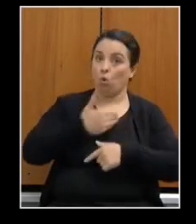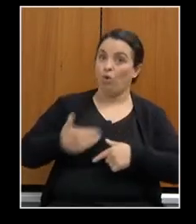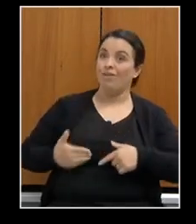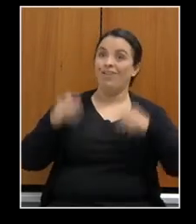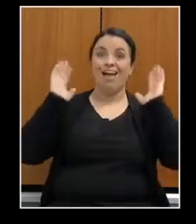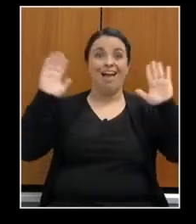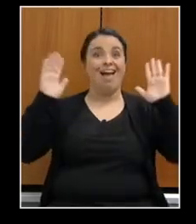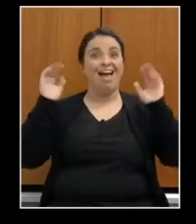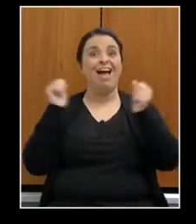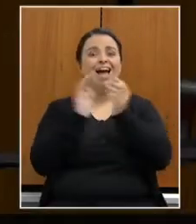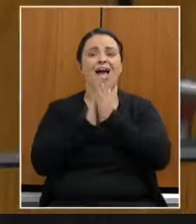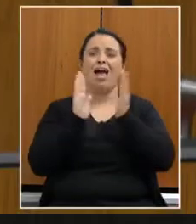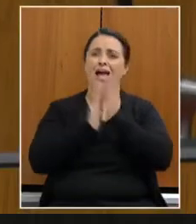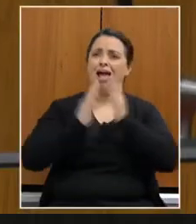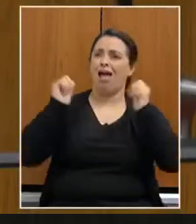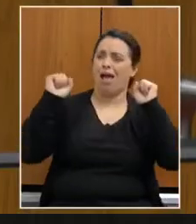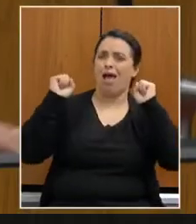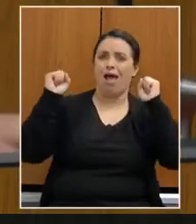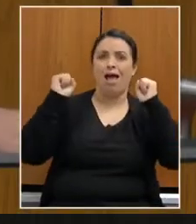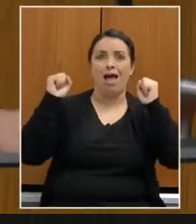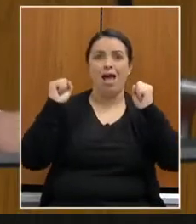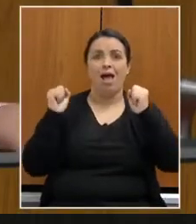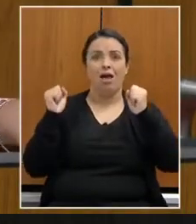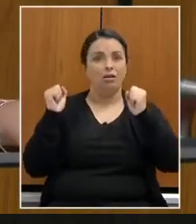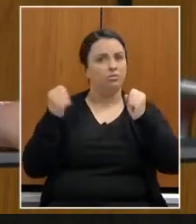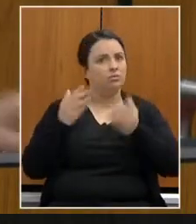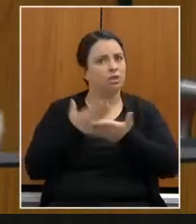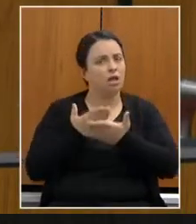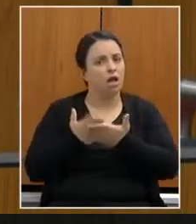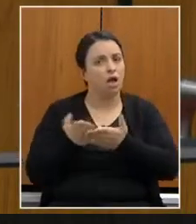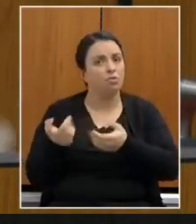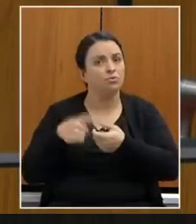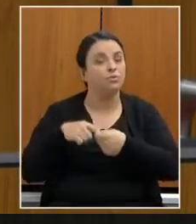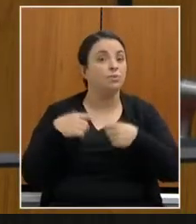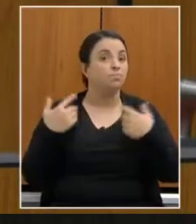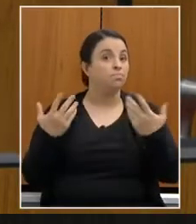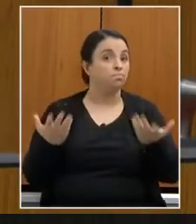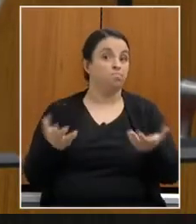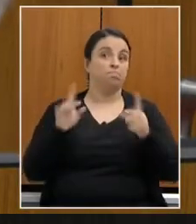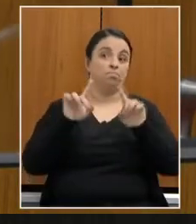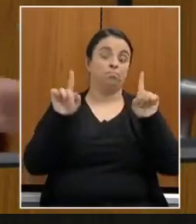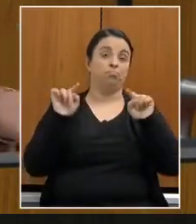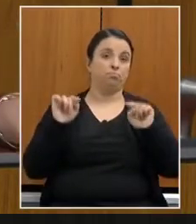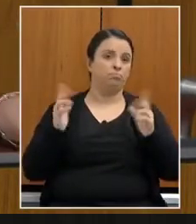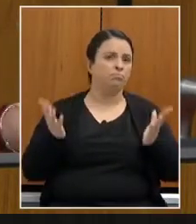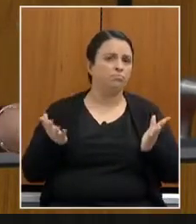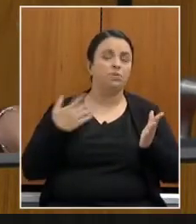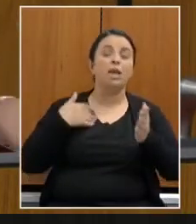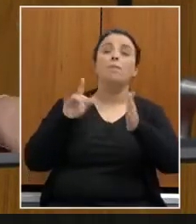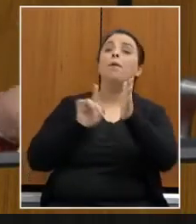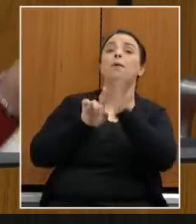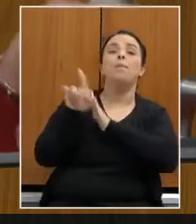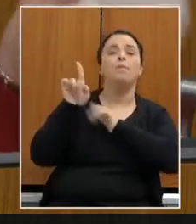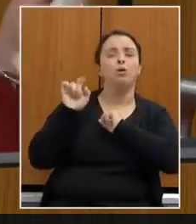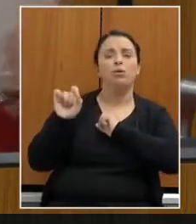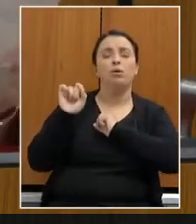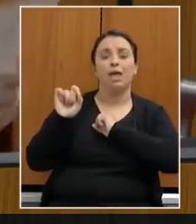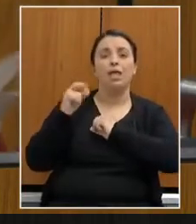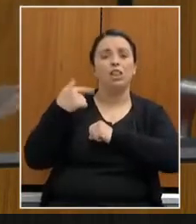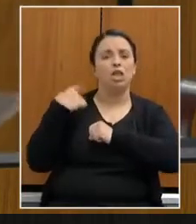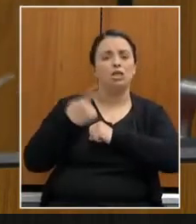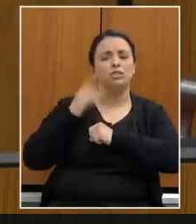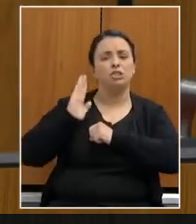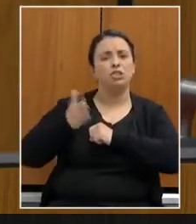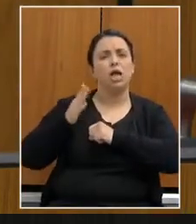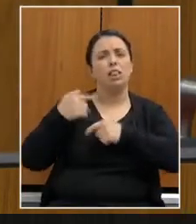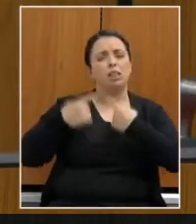então minha pergunta secretário acho que a gente já teve muitos vários ângulos aqui do debate né o assembleia fiscaliza é um